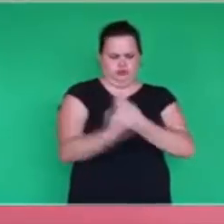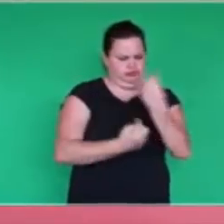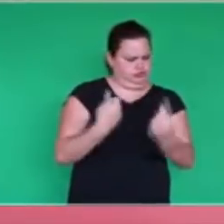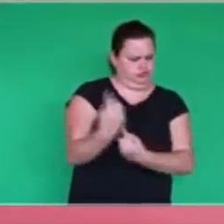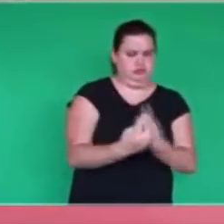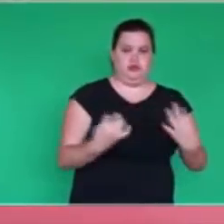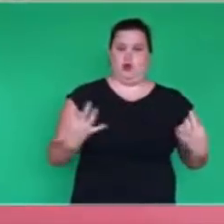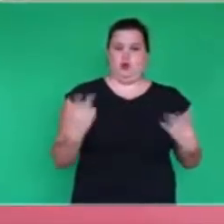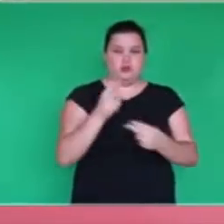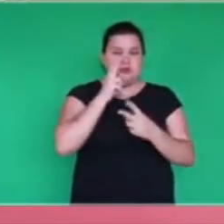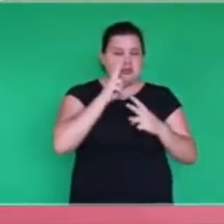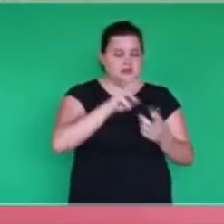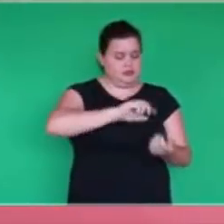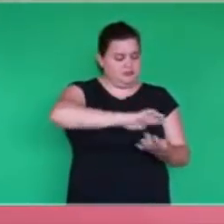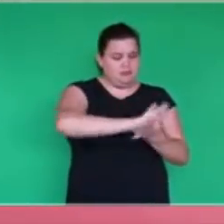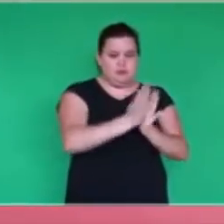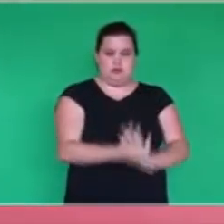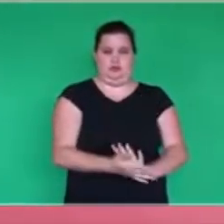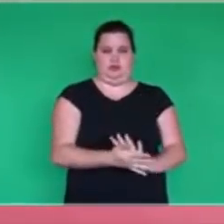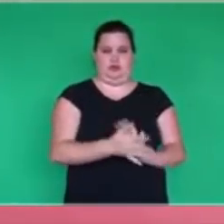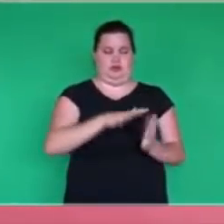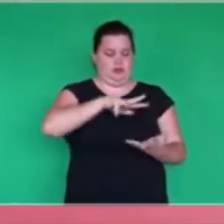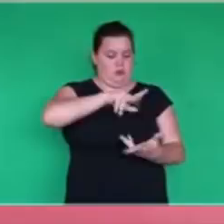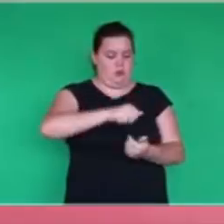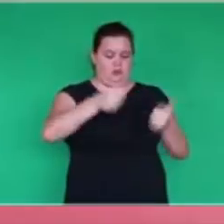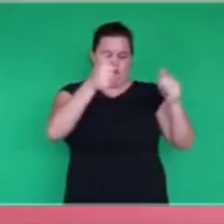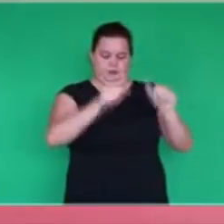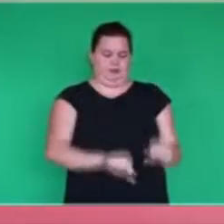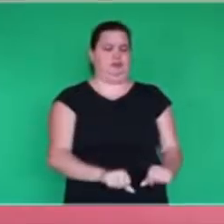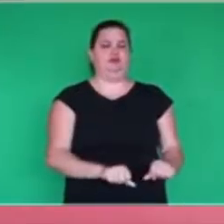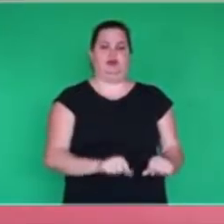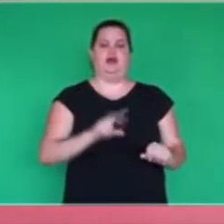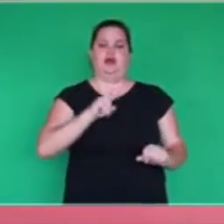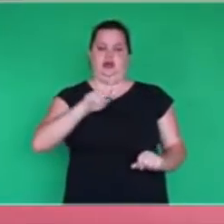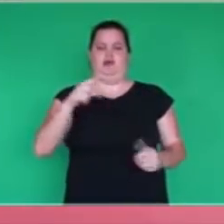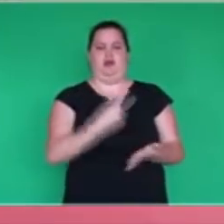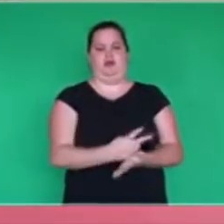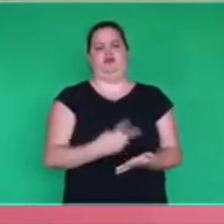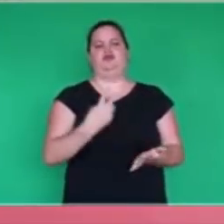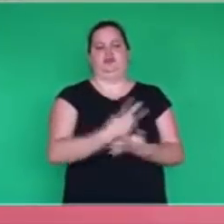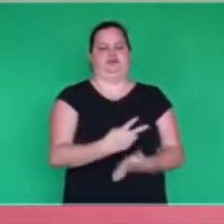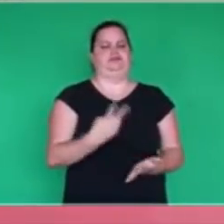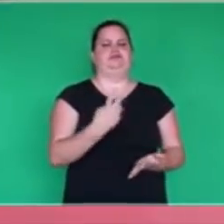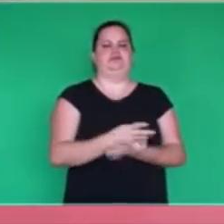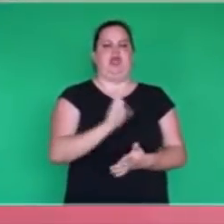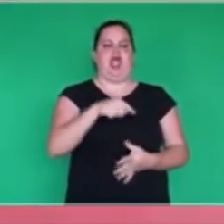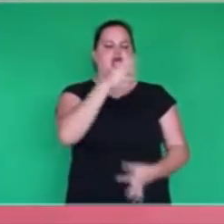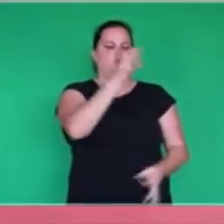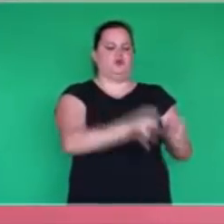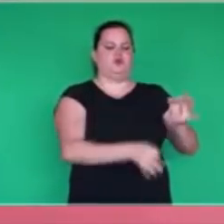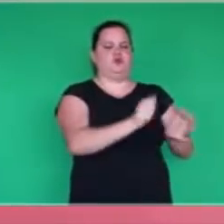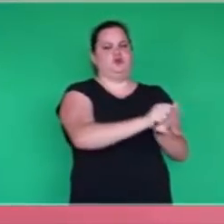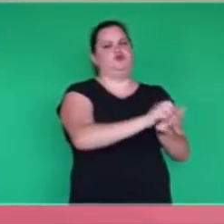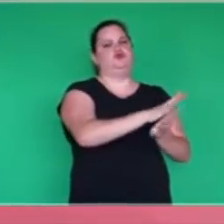mundo está vivendo uma grande catástrofe e vai continuar. É um juízo, é um